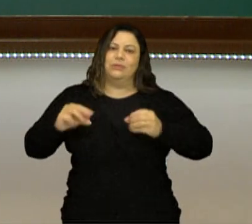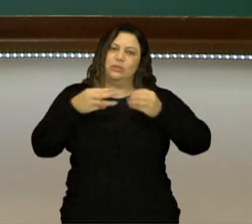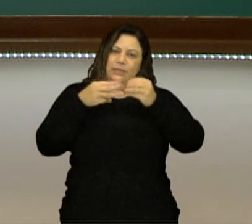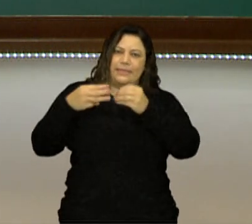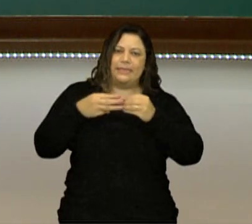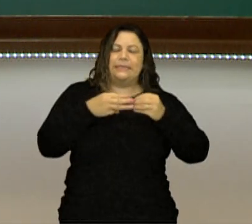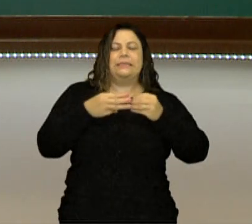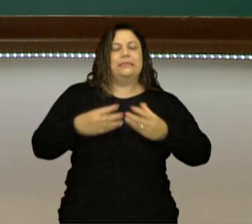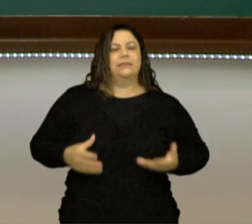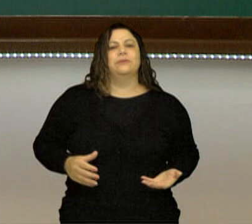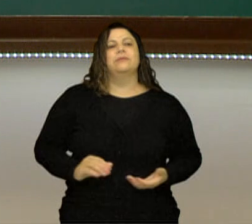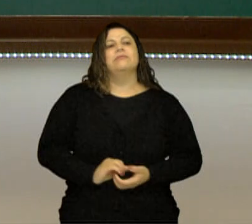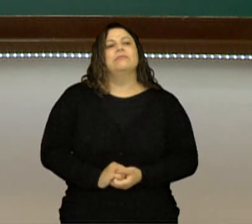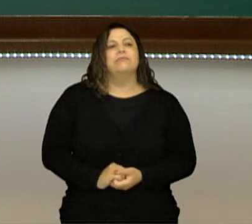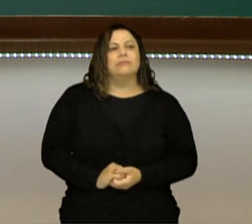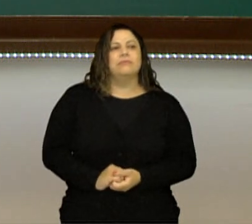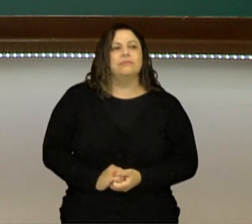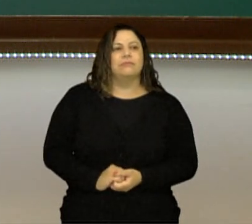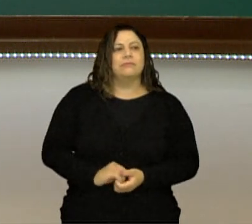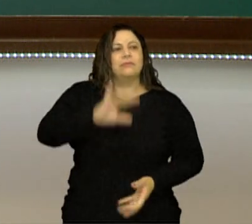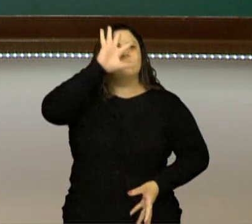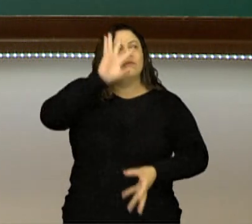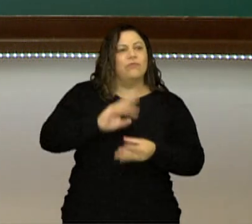cada célula ali. Fatores